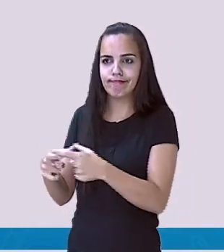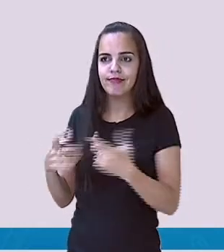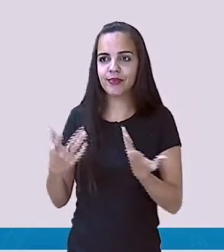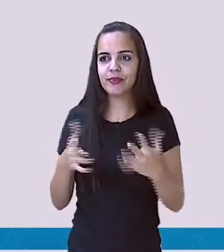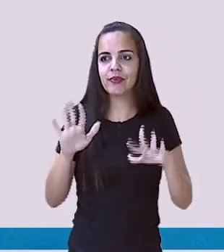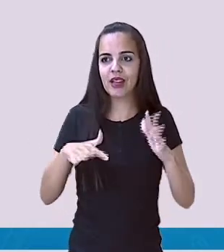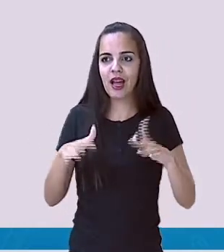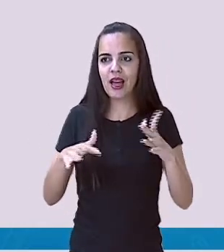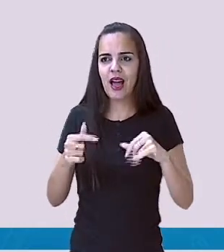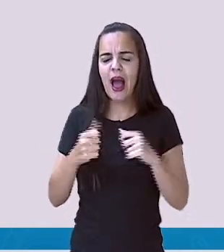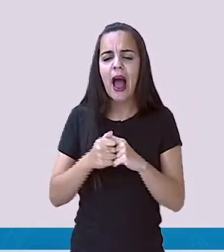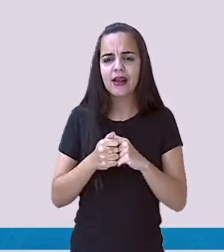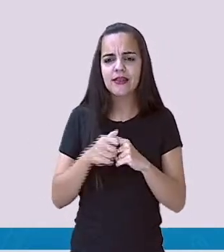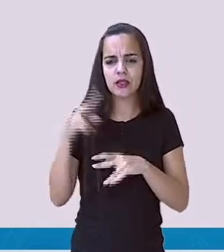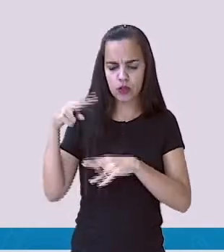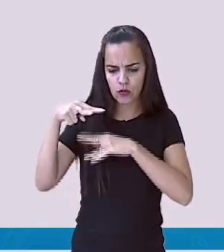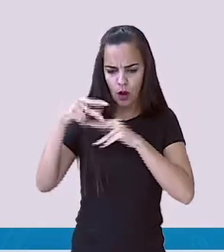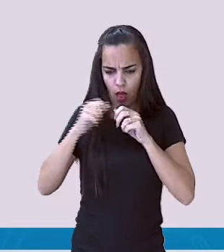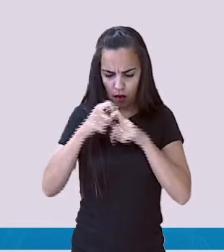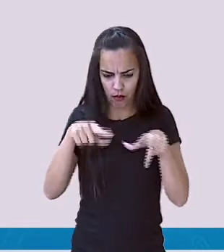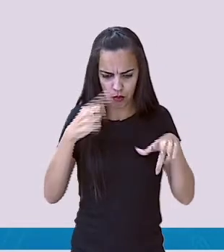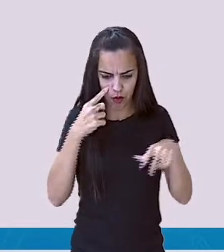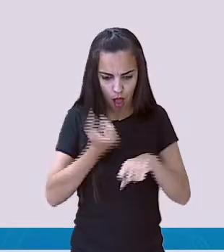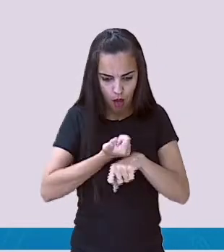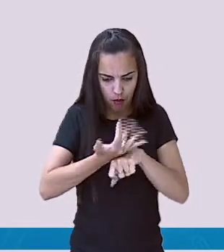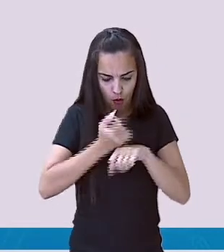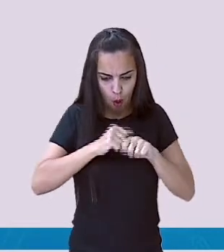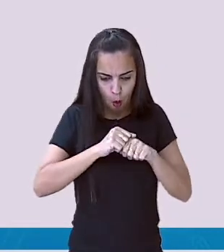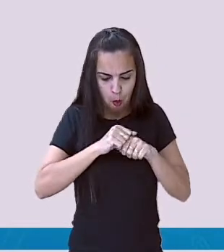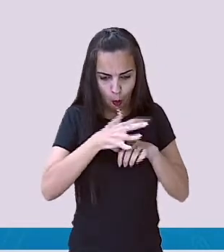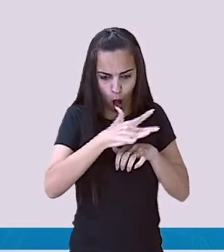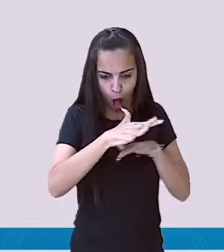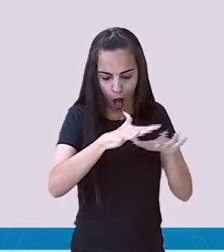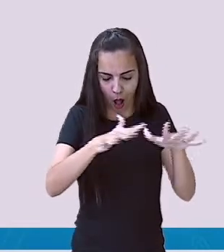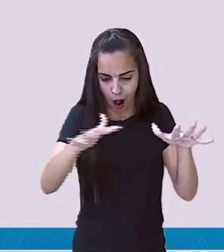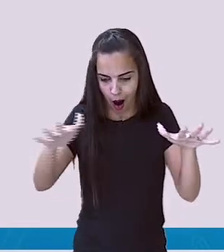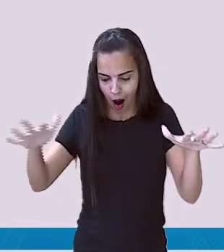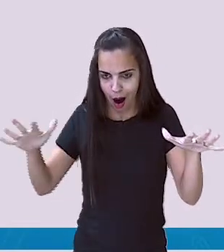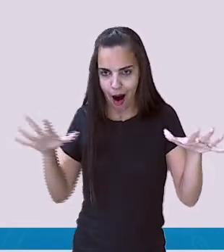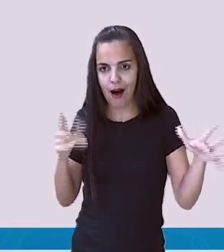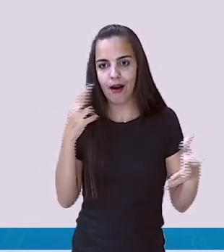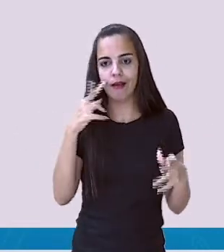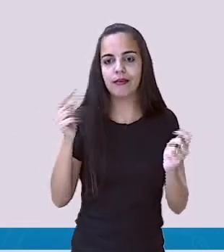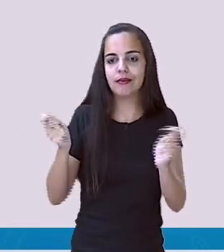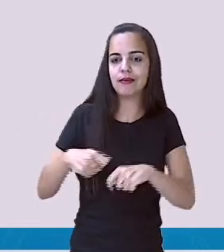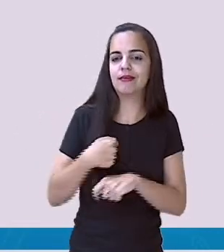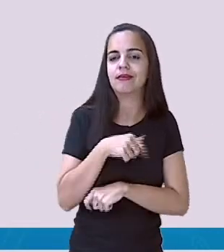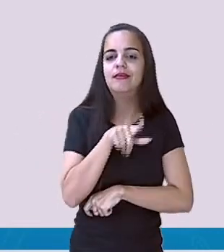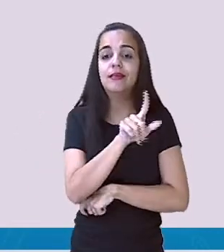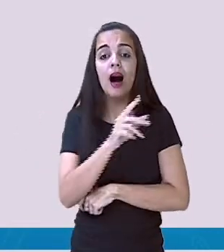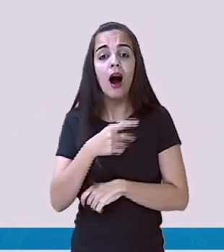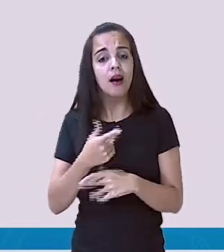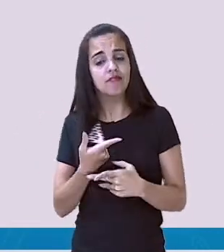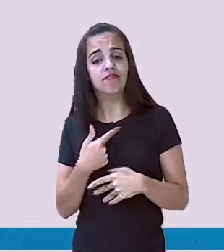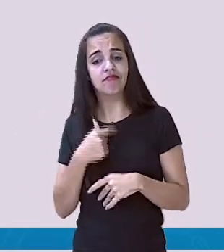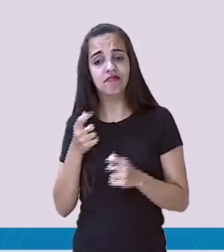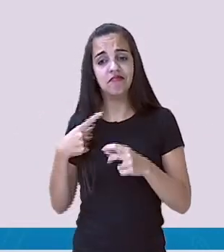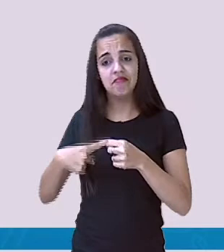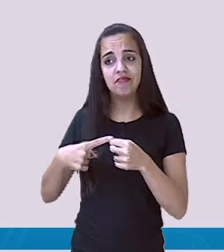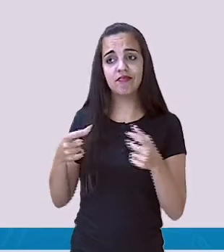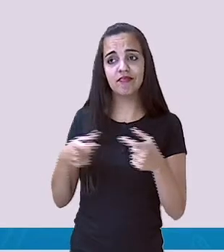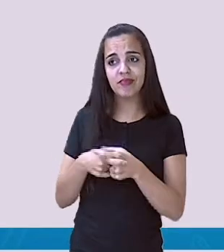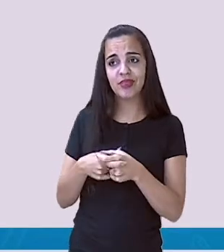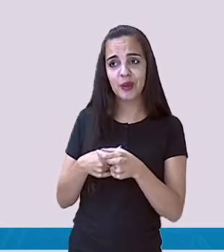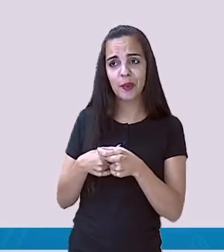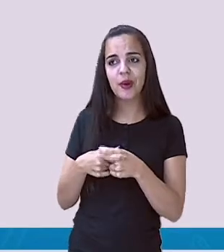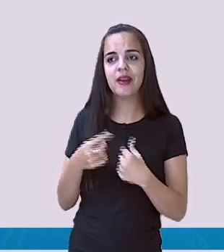geralmente a gente vê uma extensão muito grande de construções, uma cidade muito grande. Já a paisagem de cidades pequenas, elas são